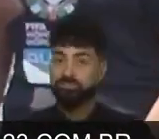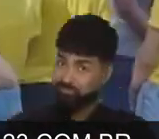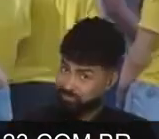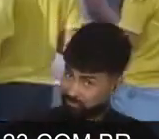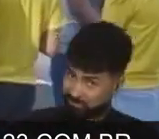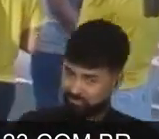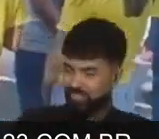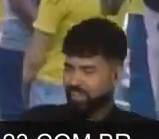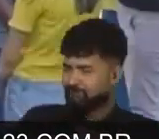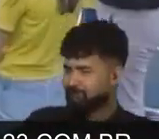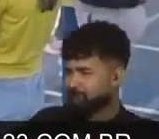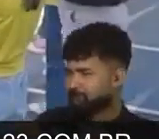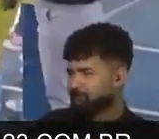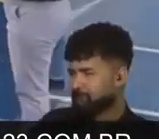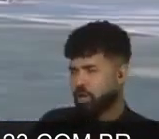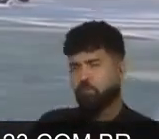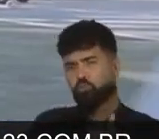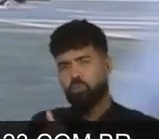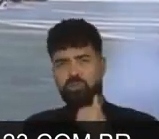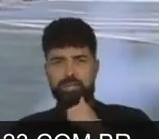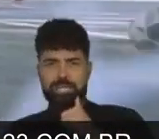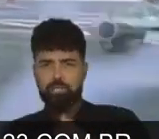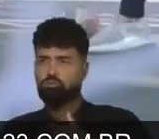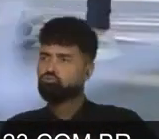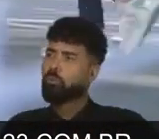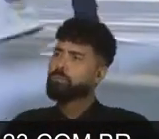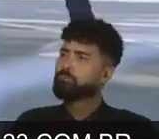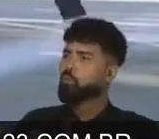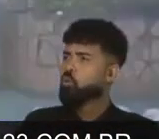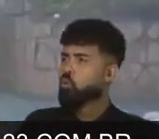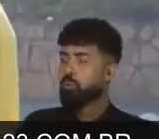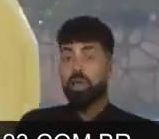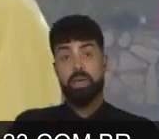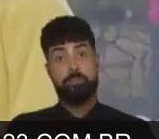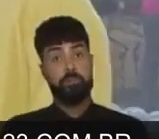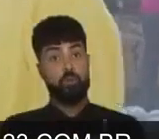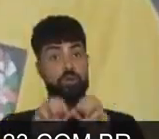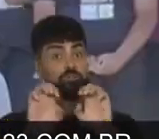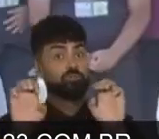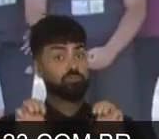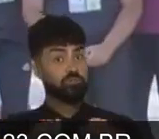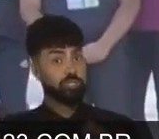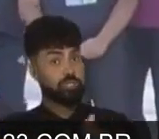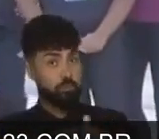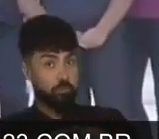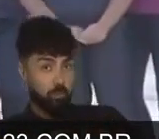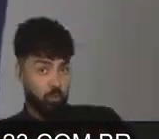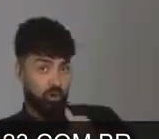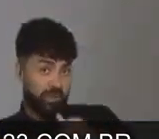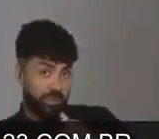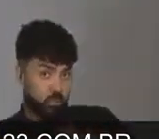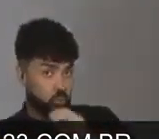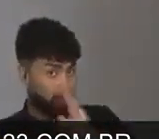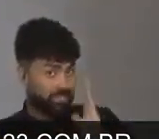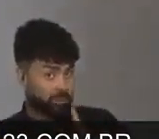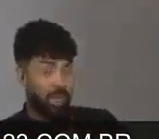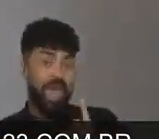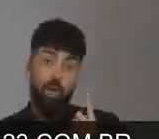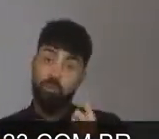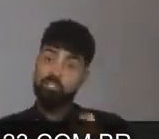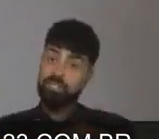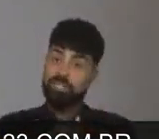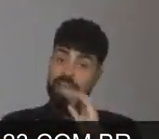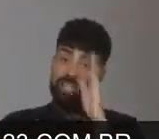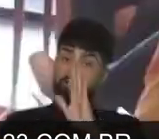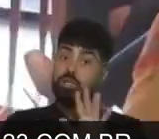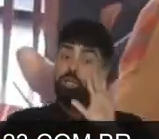futebol feminino nos ambientes públicos e melhorar a estrutura do esporte no Brasil faz parte da Estratégia Nacional